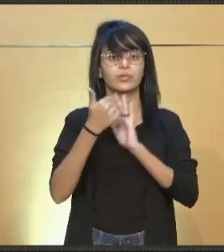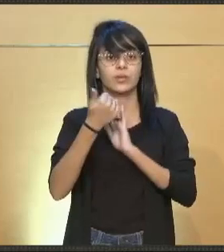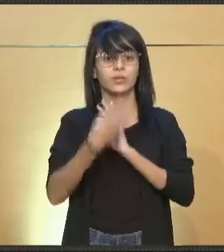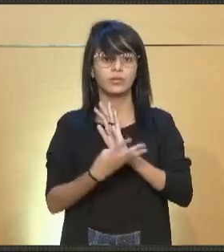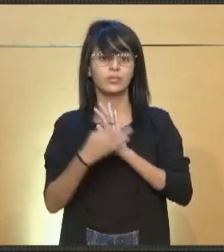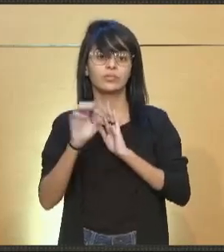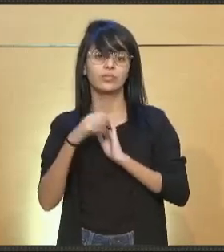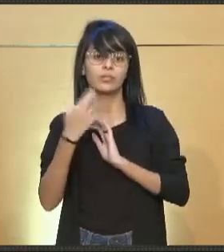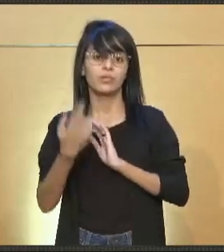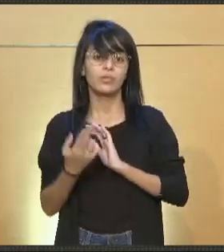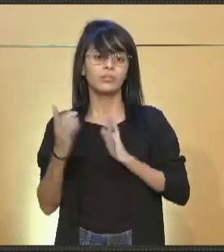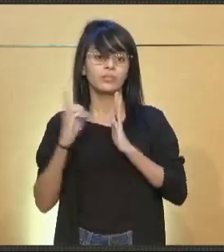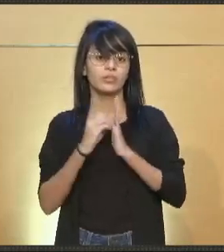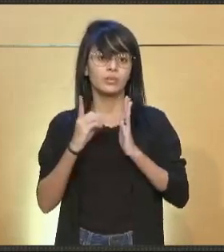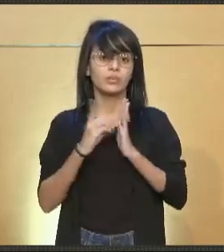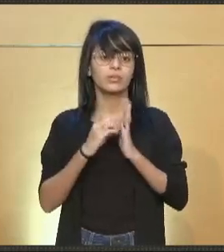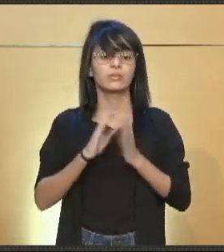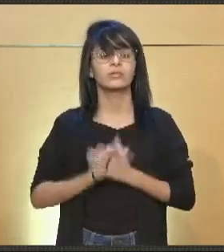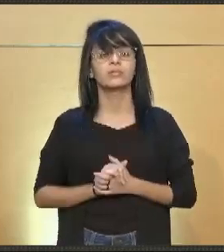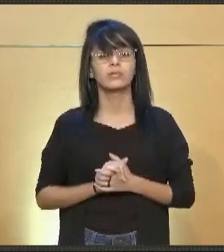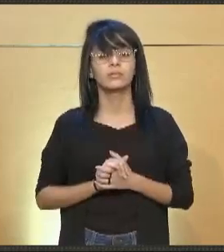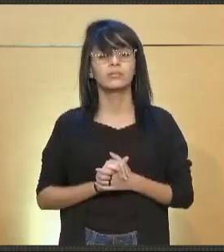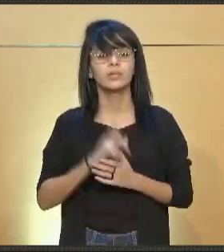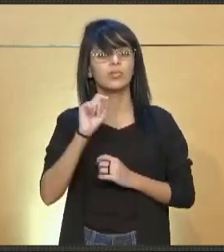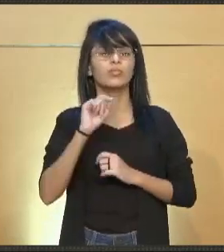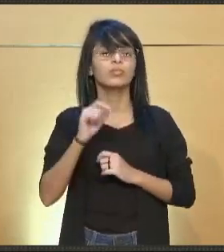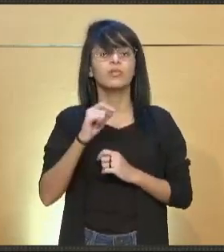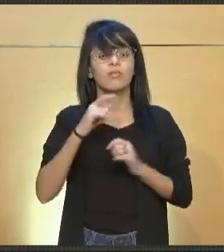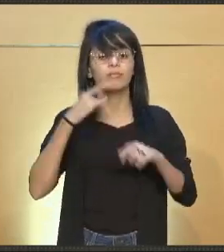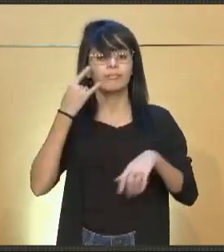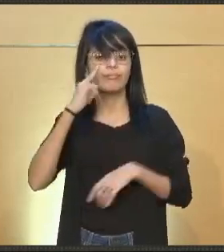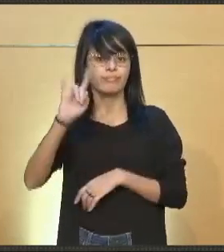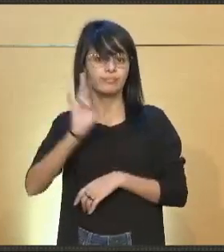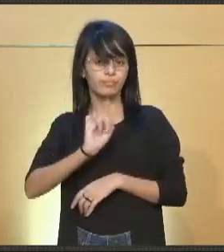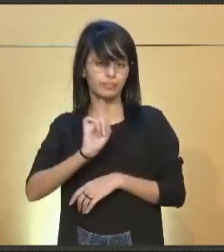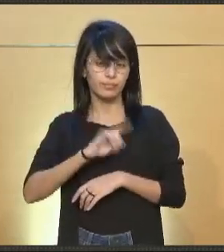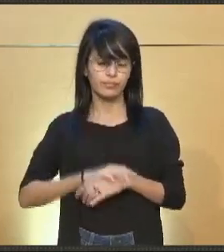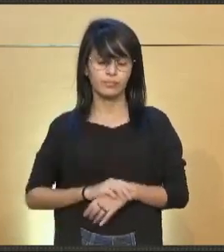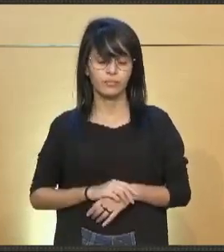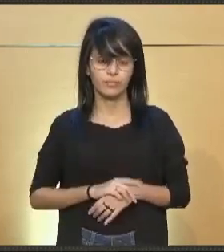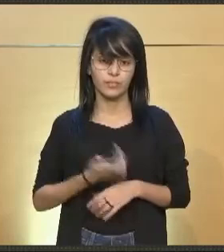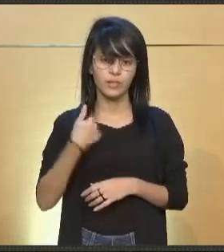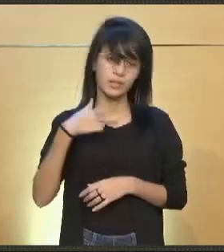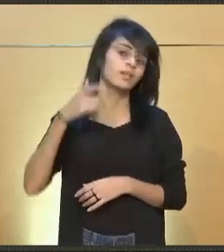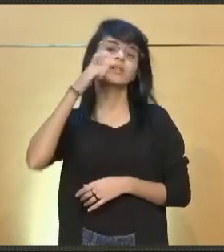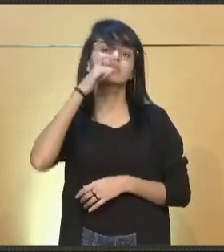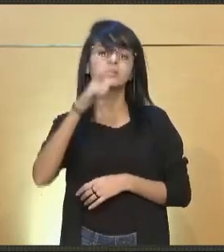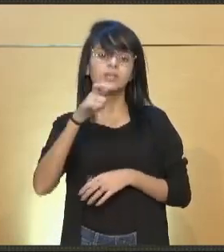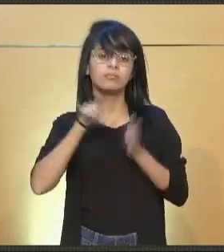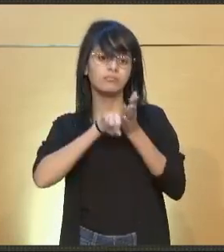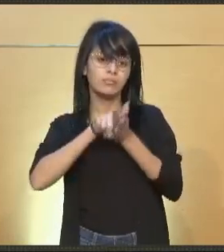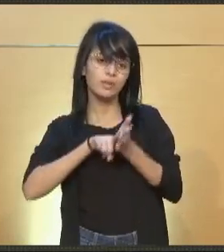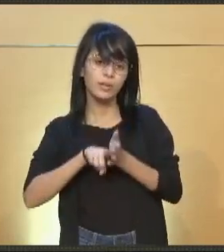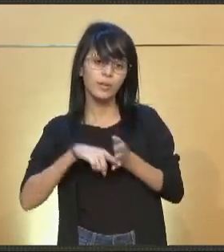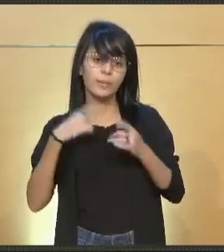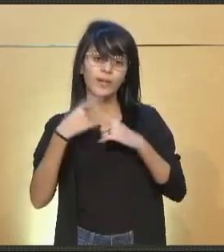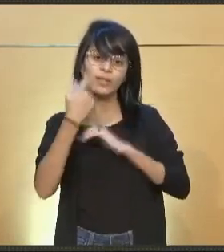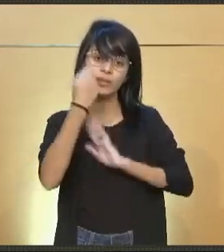Deuteronômio 5, 18, que é: não adulterarás. Interessante analisar isso, que no texto de